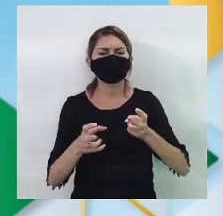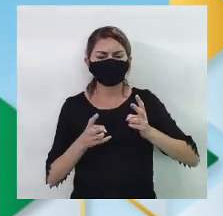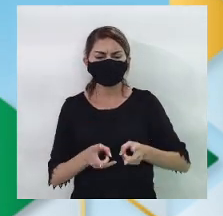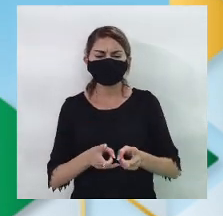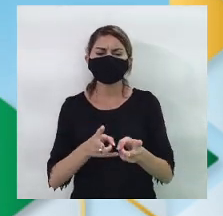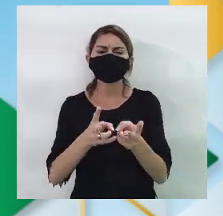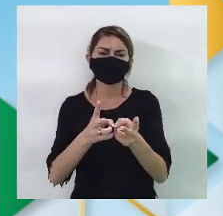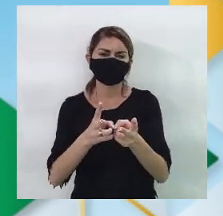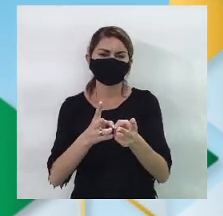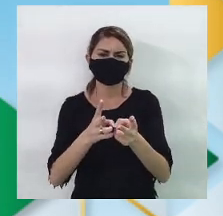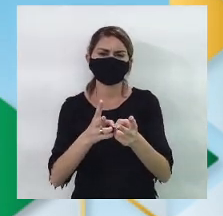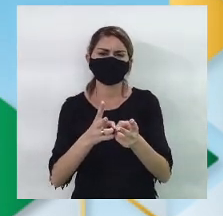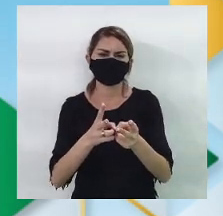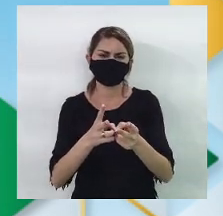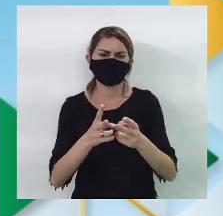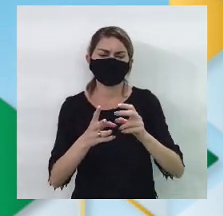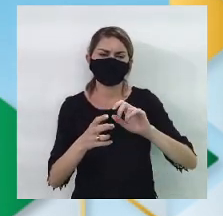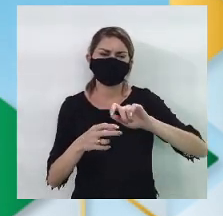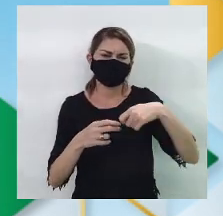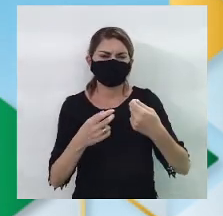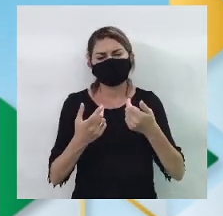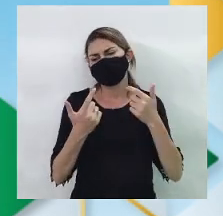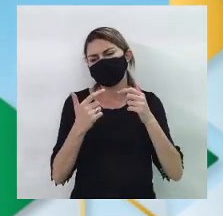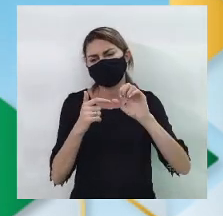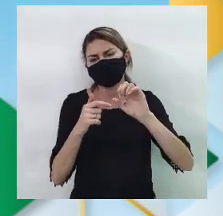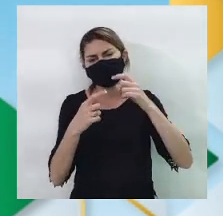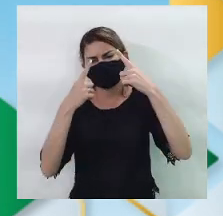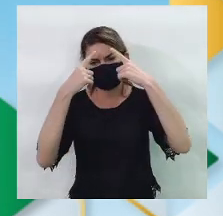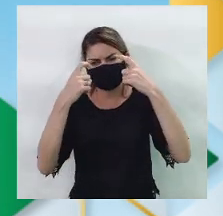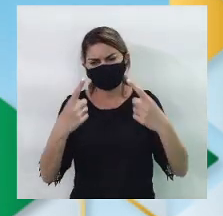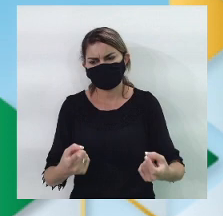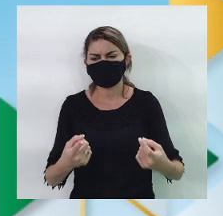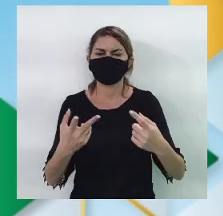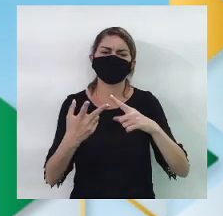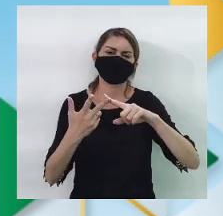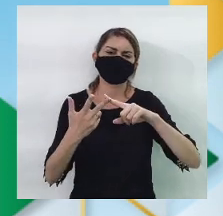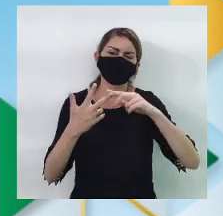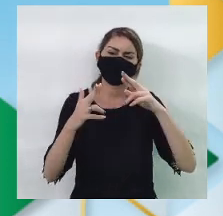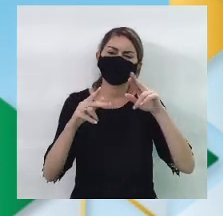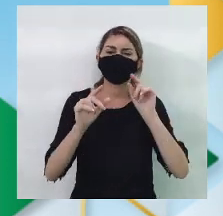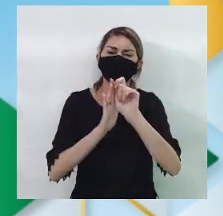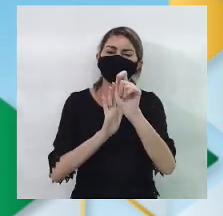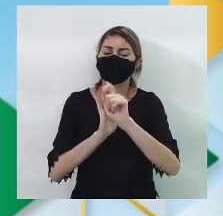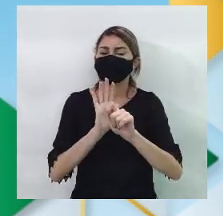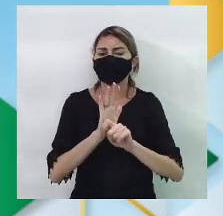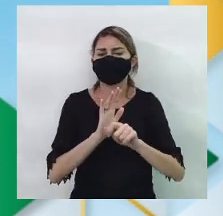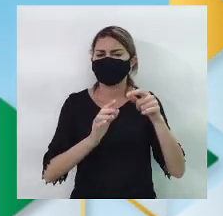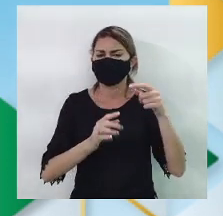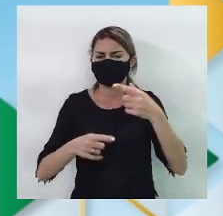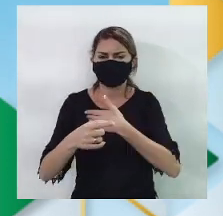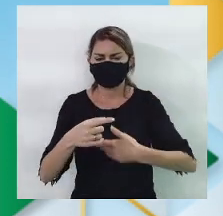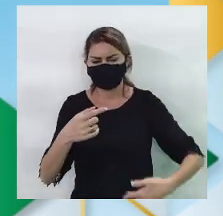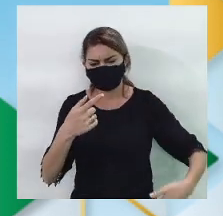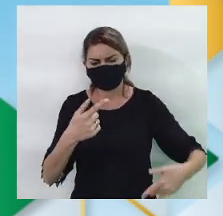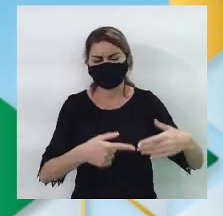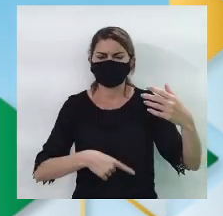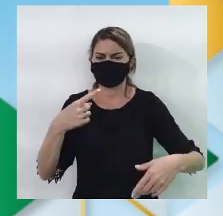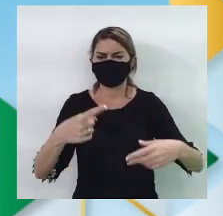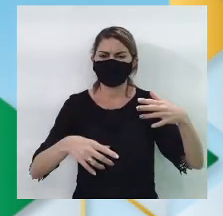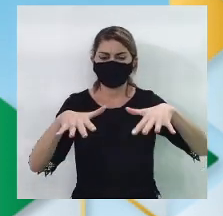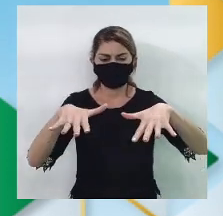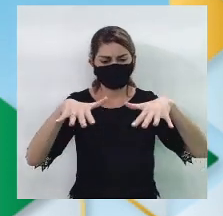frequentemente de caráter sensacionalista e violento. Era dirigido a figuras públicas ou